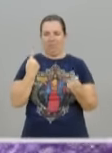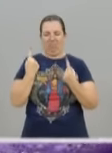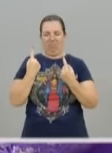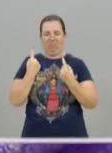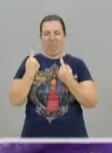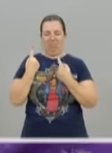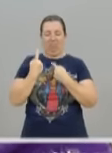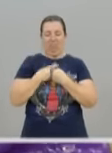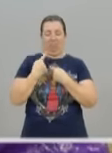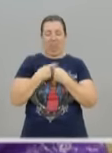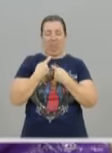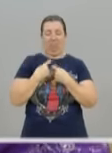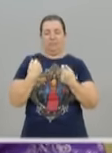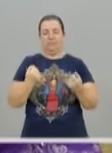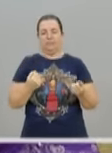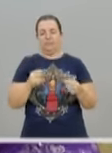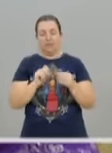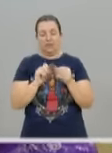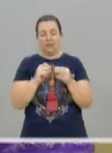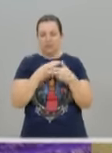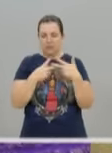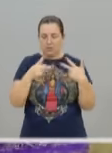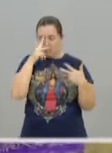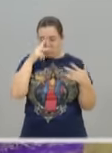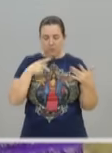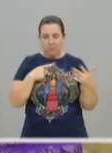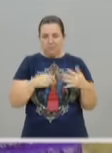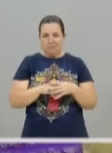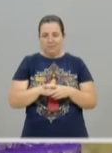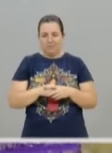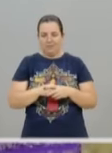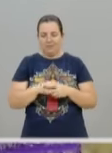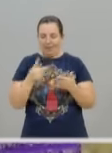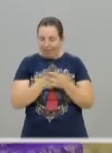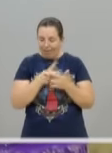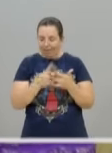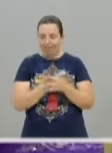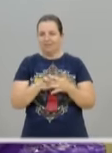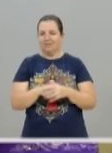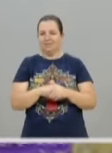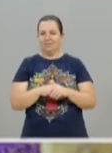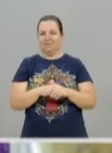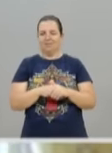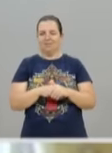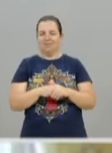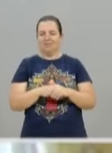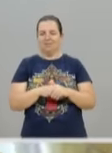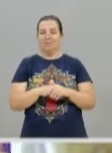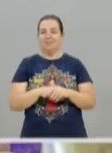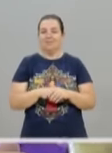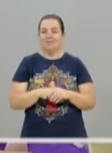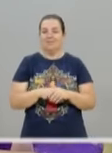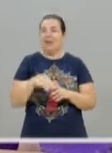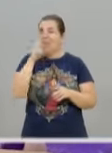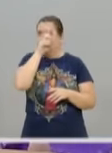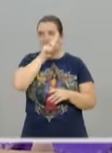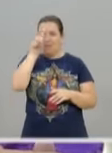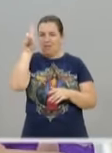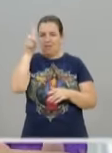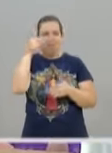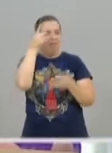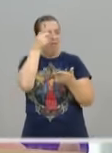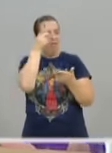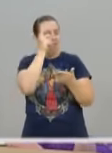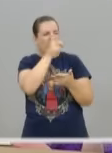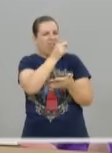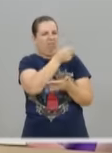olha como ele traz essa novidade tão não é que deus fica condenando escrevendo no